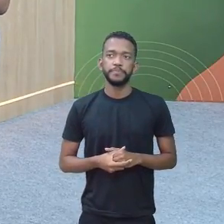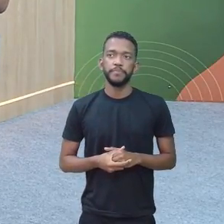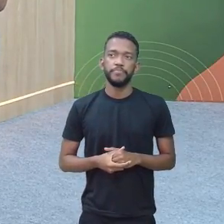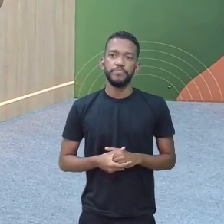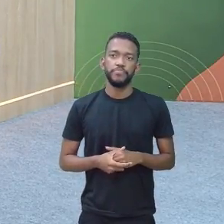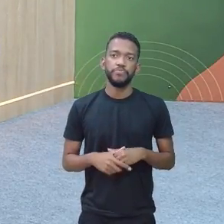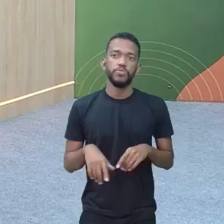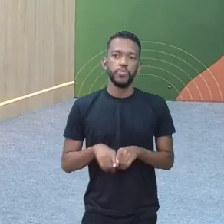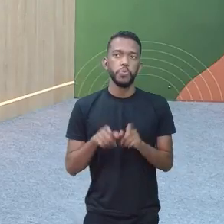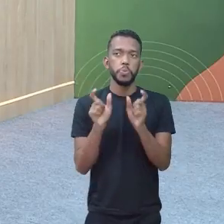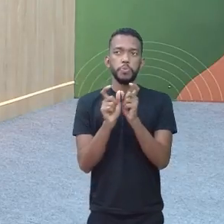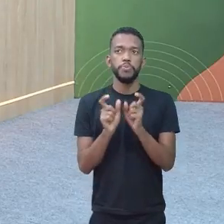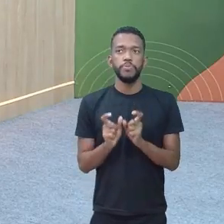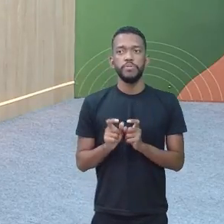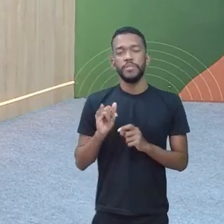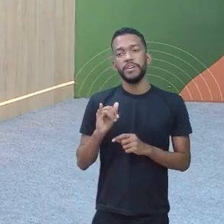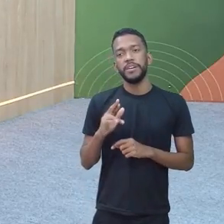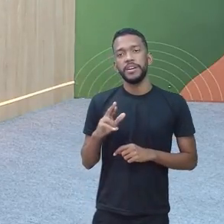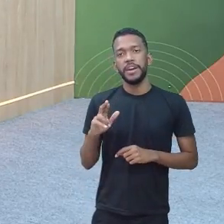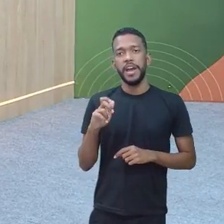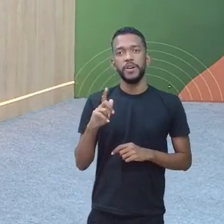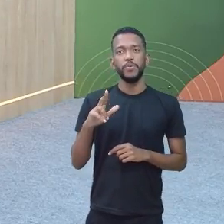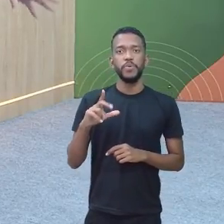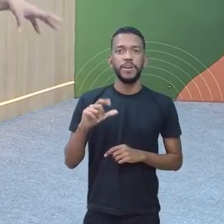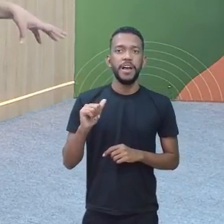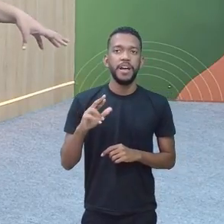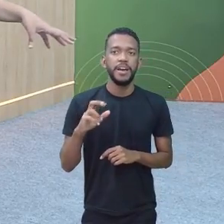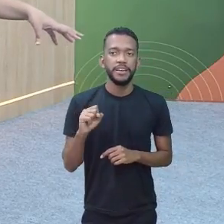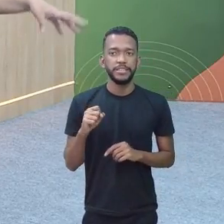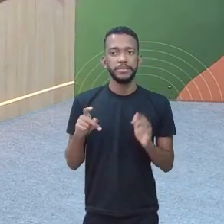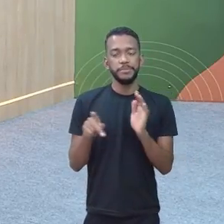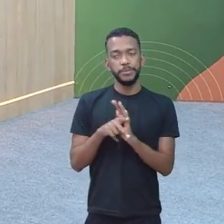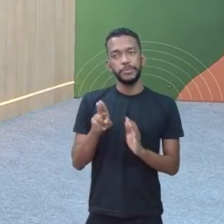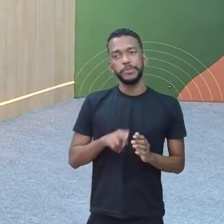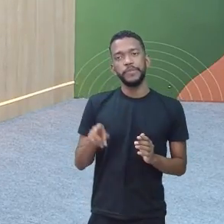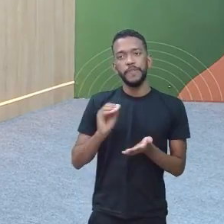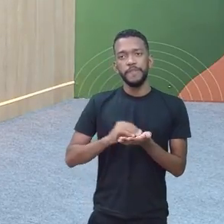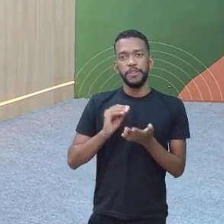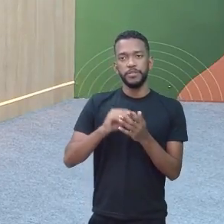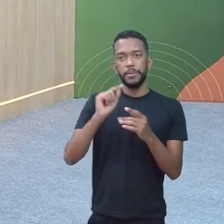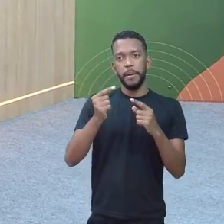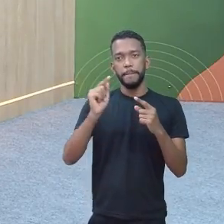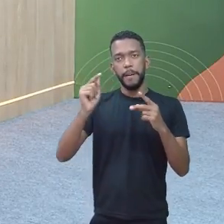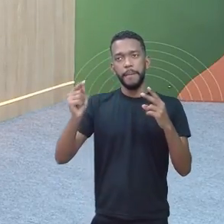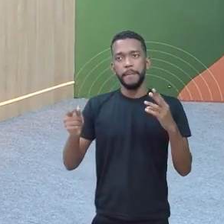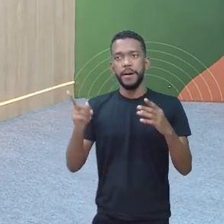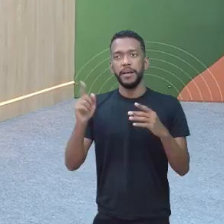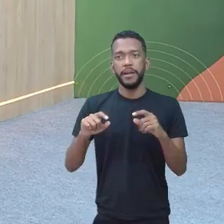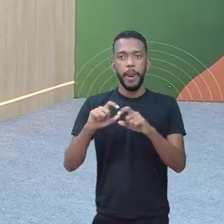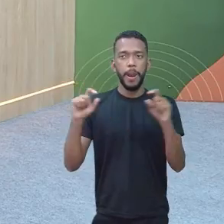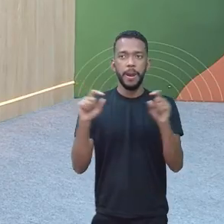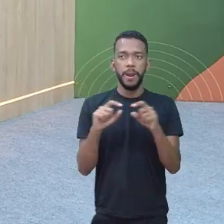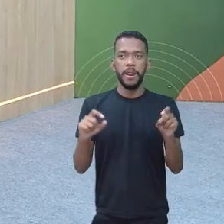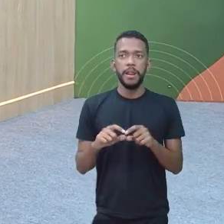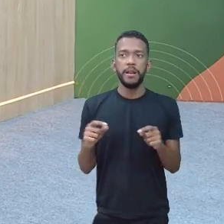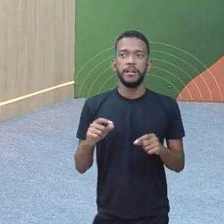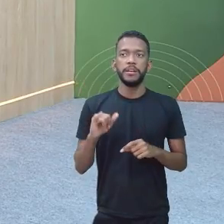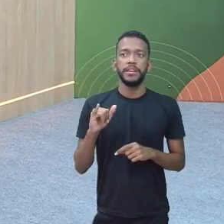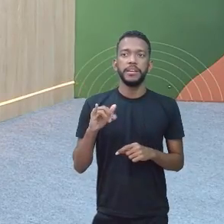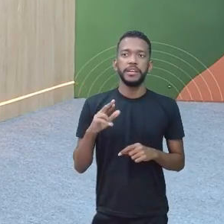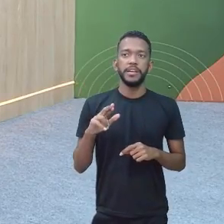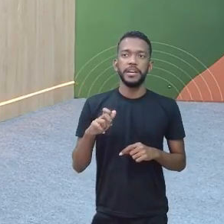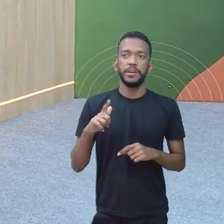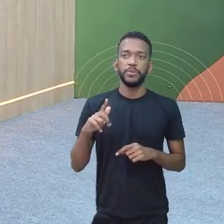As construções irregulares, além da ausência do uso da pontuação, eu vou ter construções irregulares na